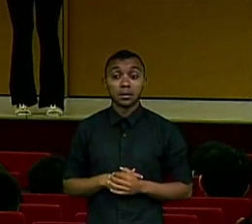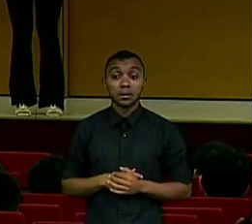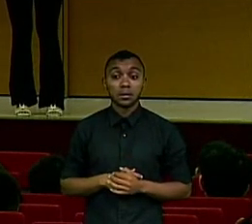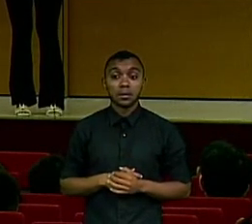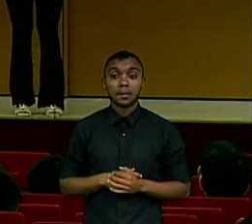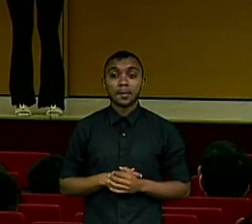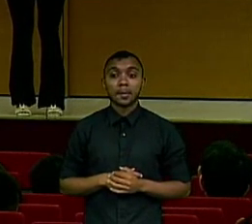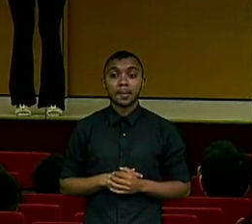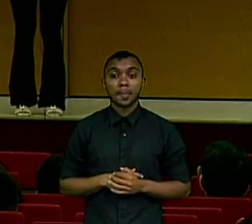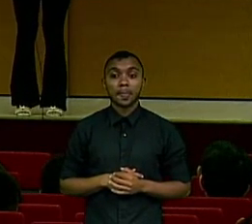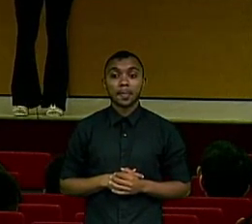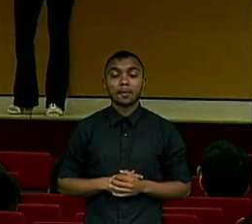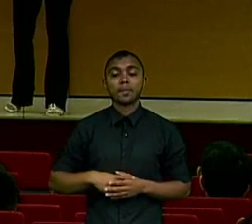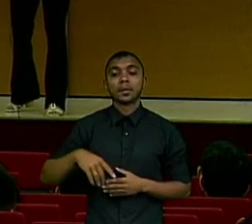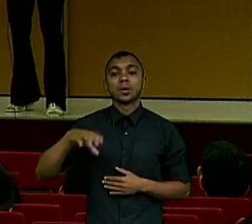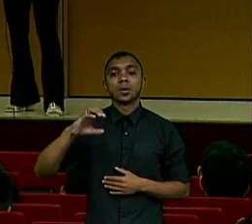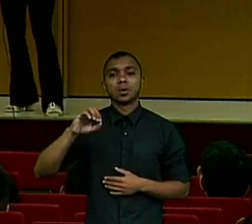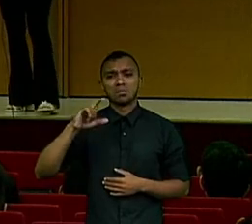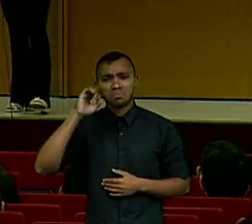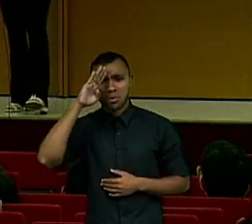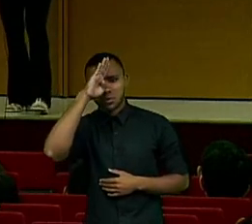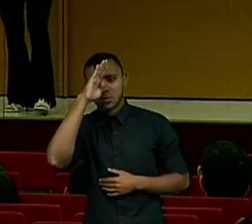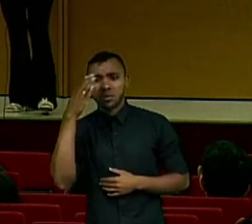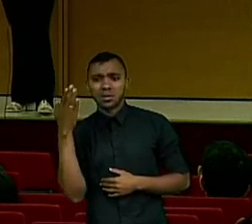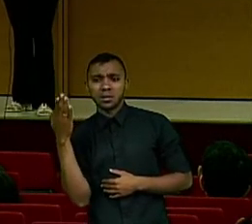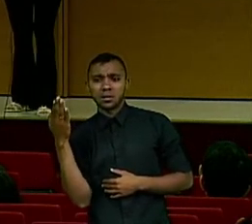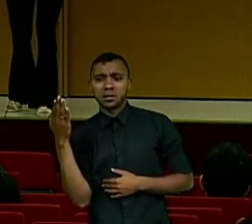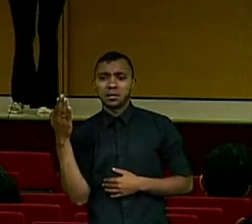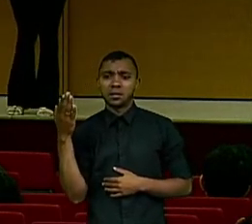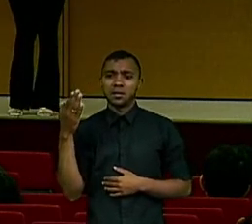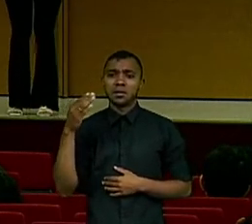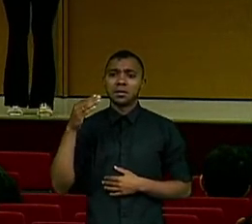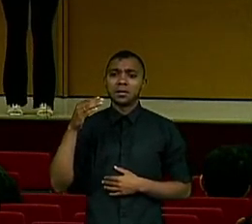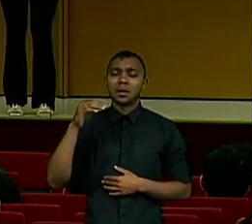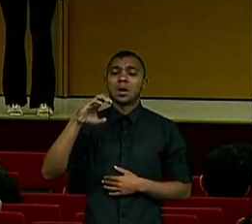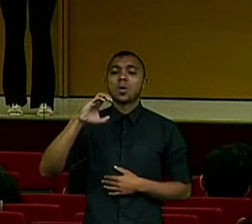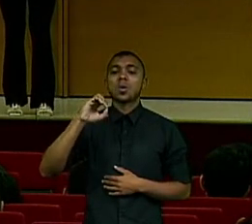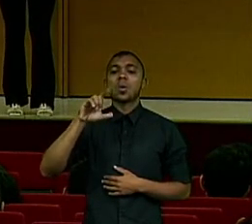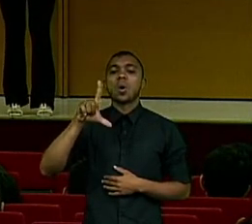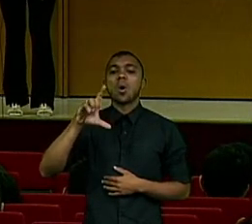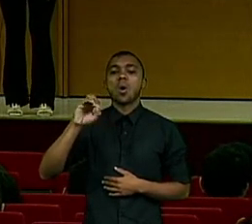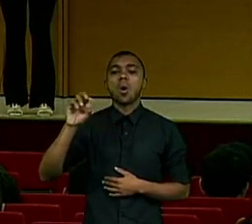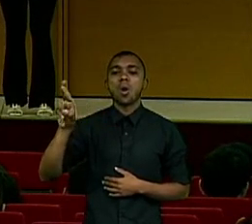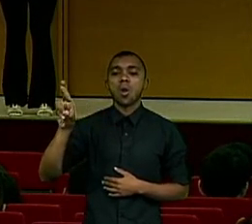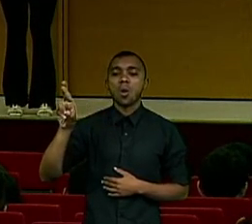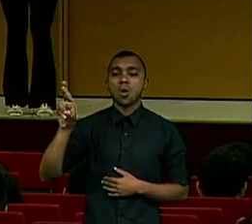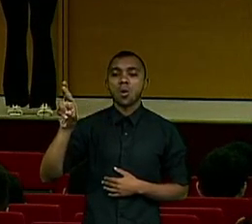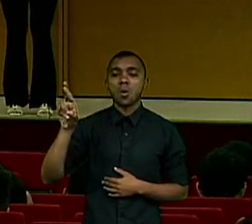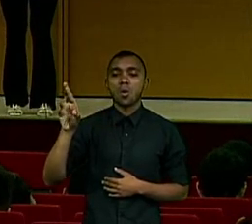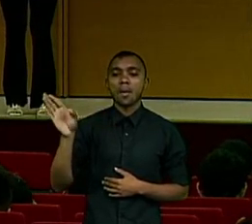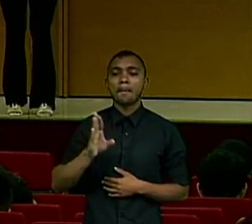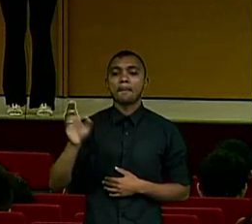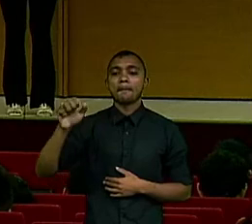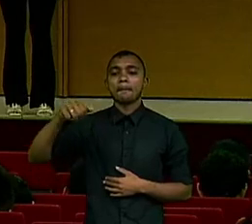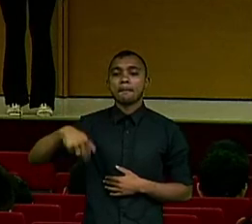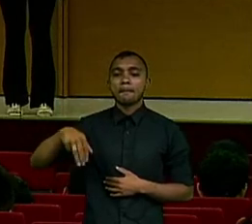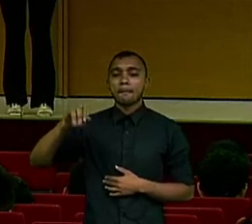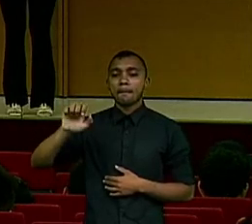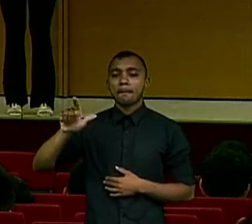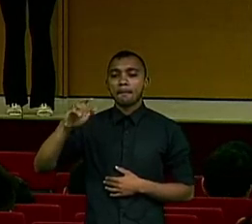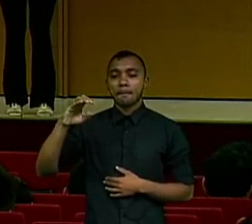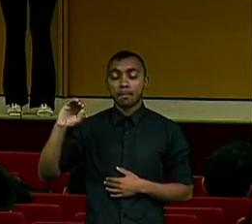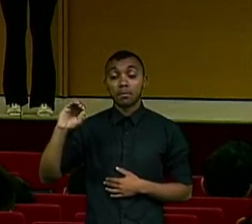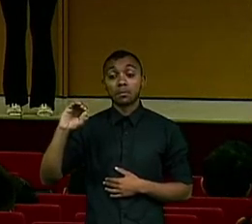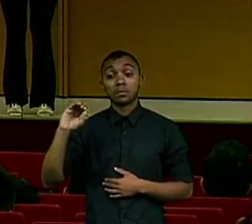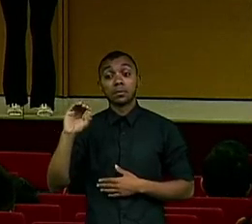Collor do bolsonaro do Fernando Collor de Mello né mas há quem